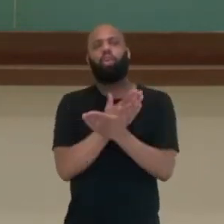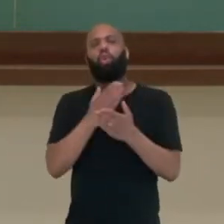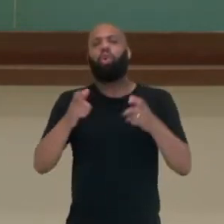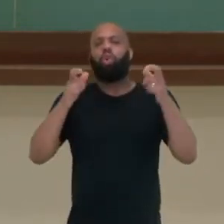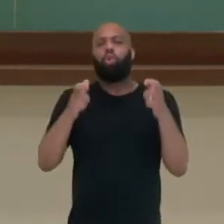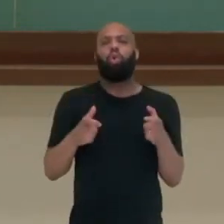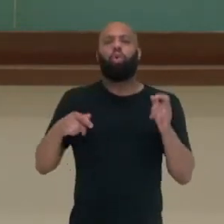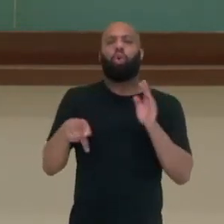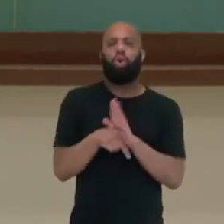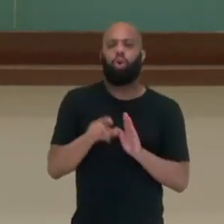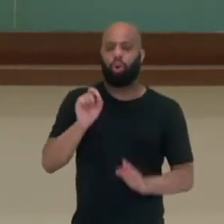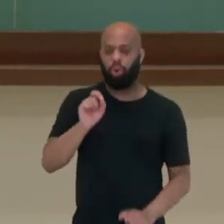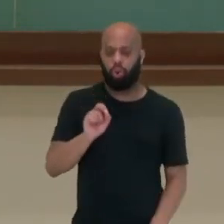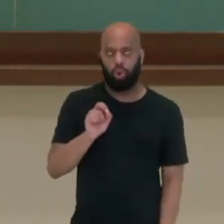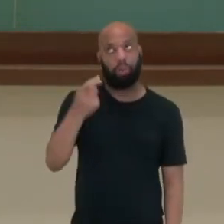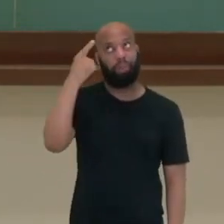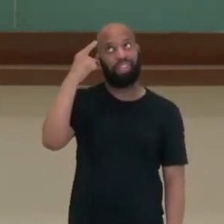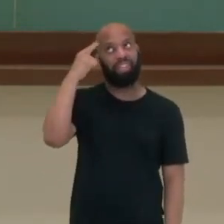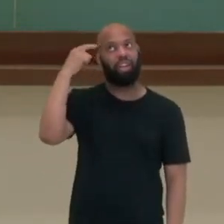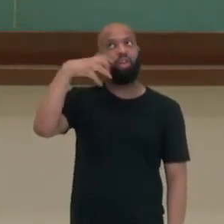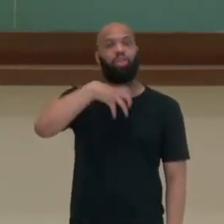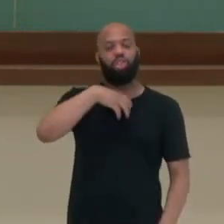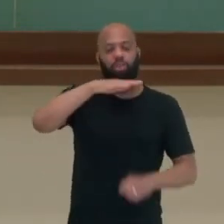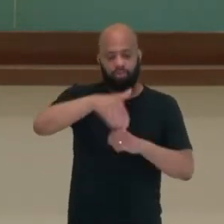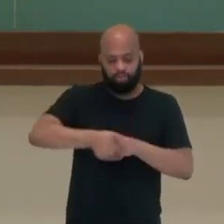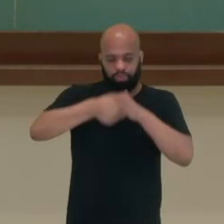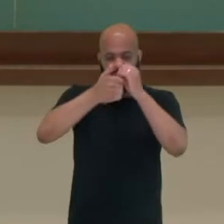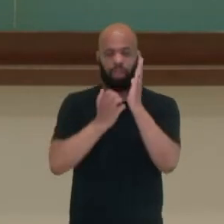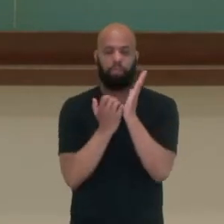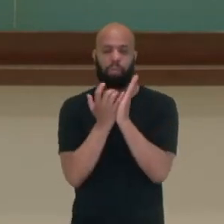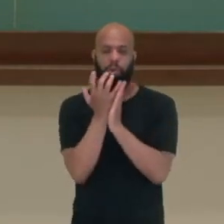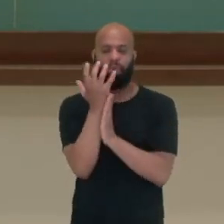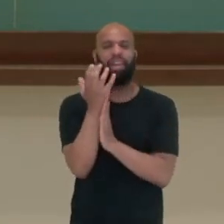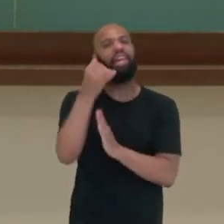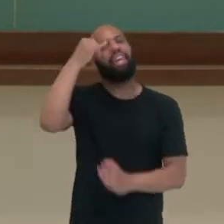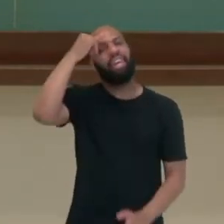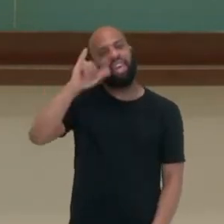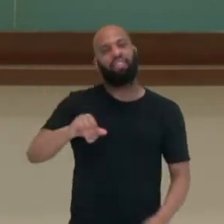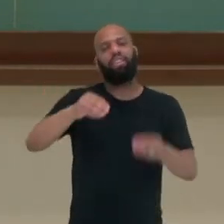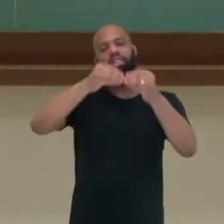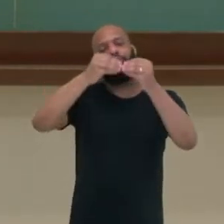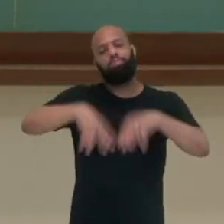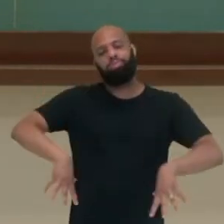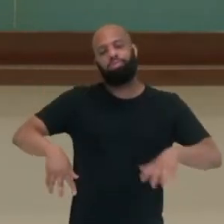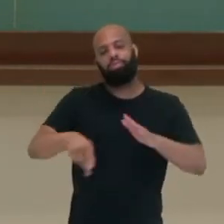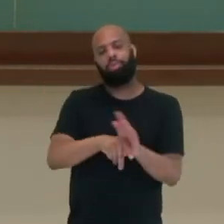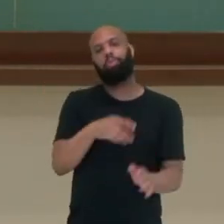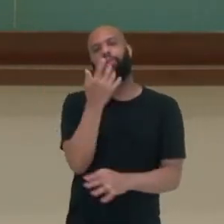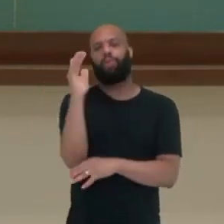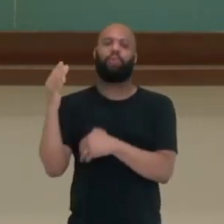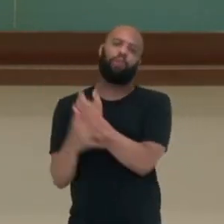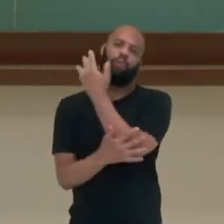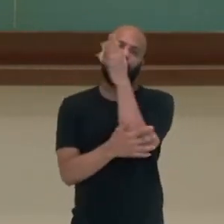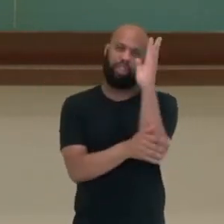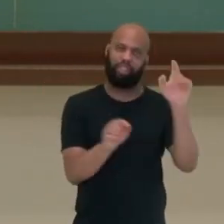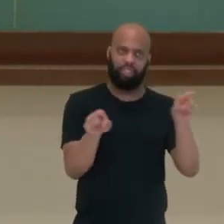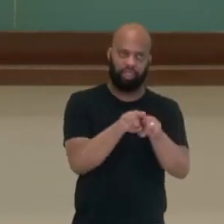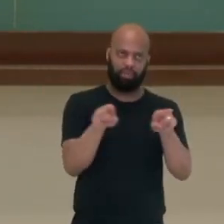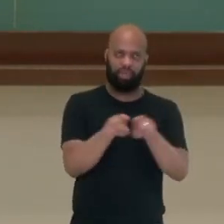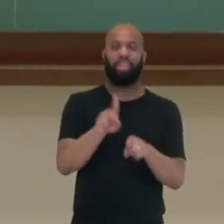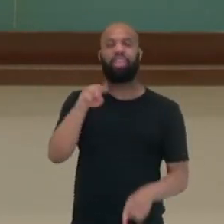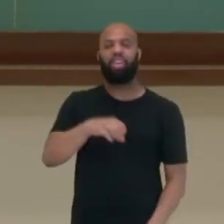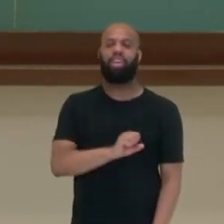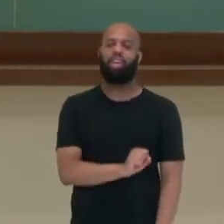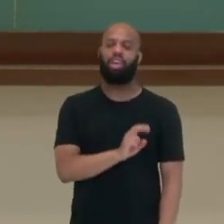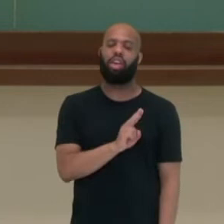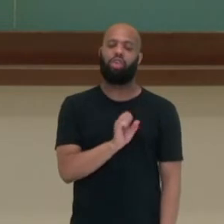e sustentável, ou seja, de maneira que não explore ou agrida a natureza.